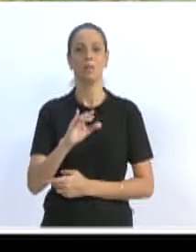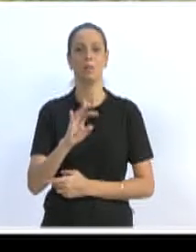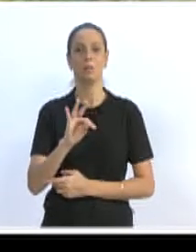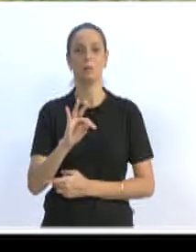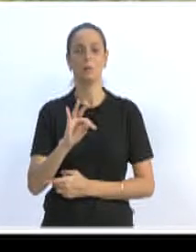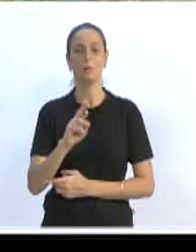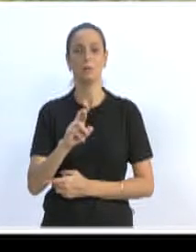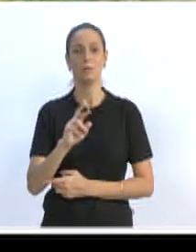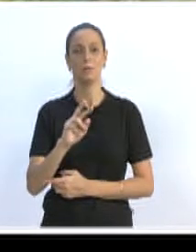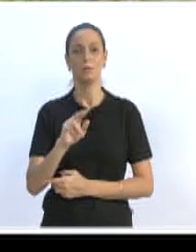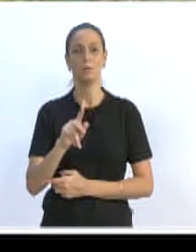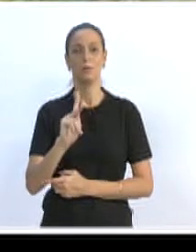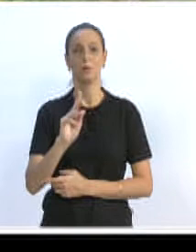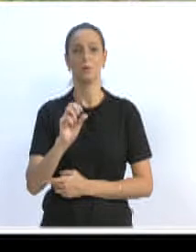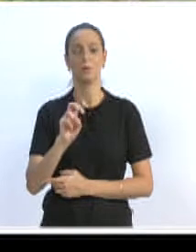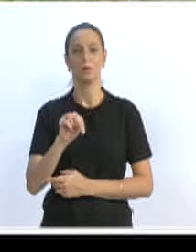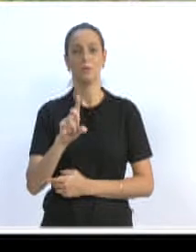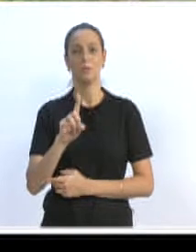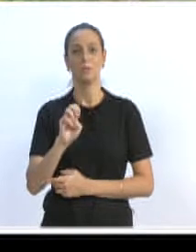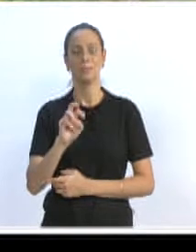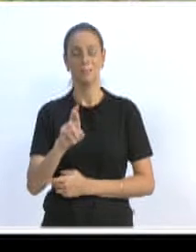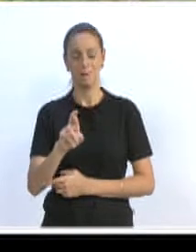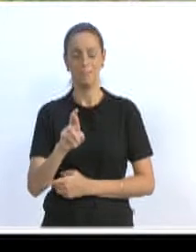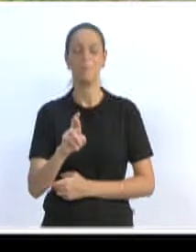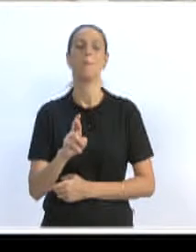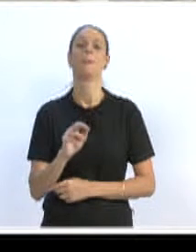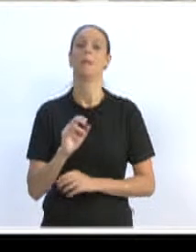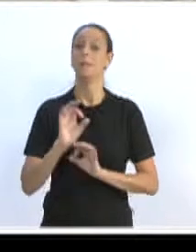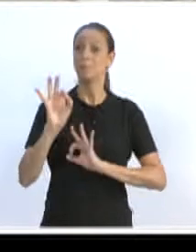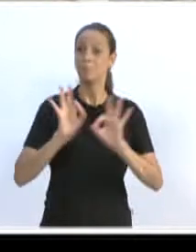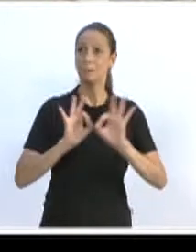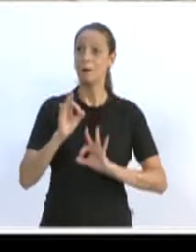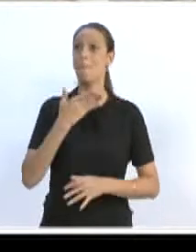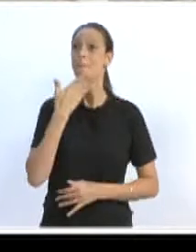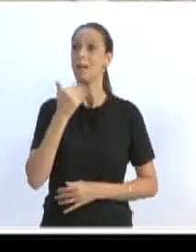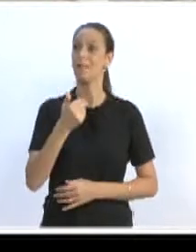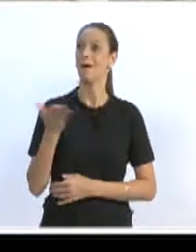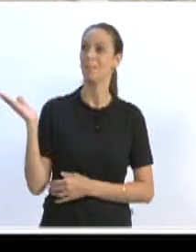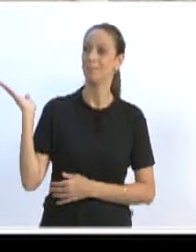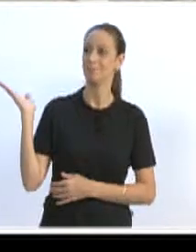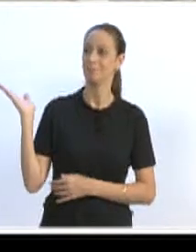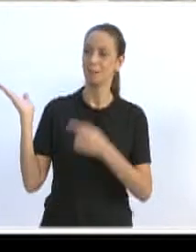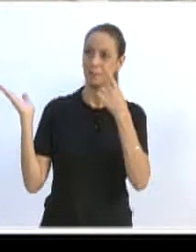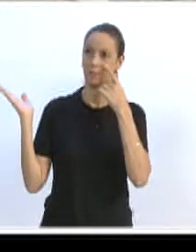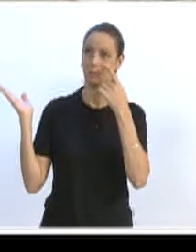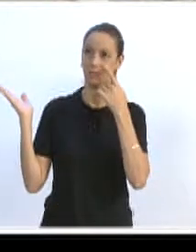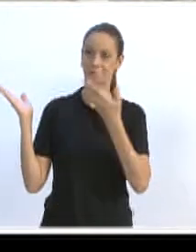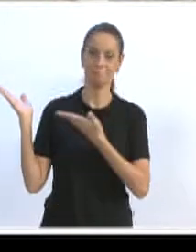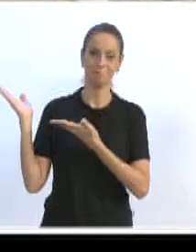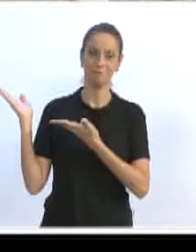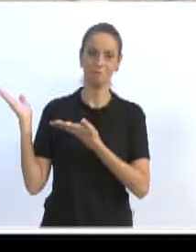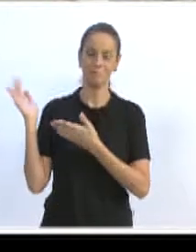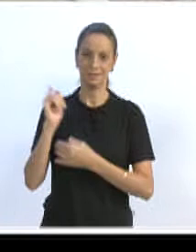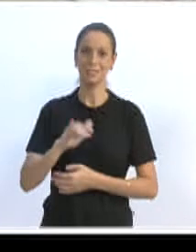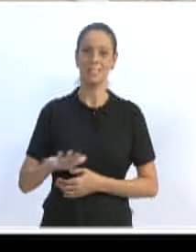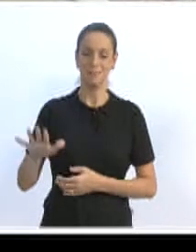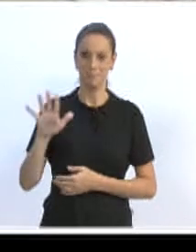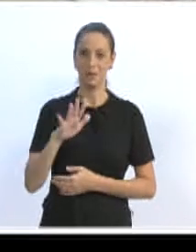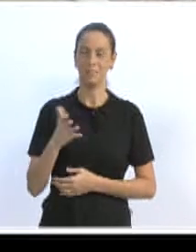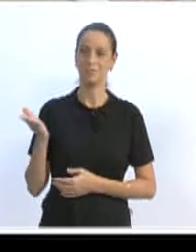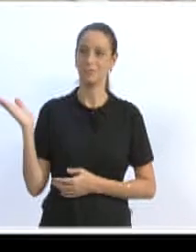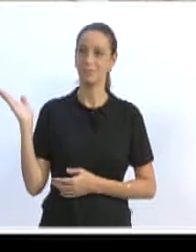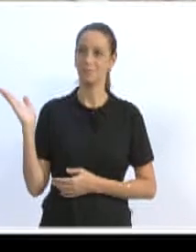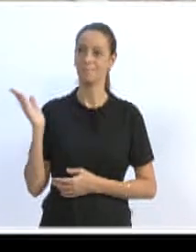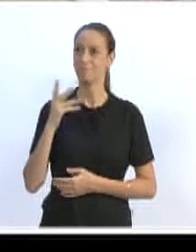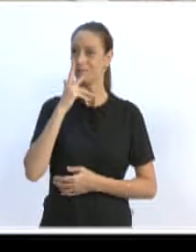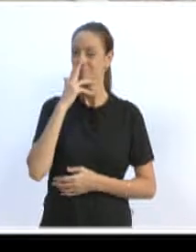em uma totalidade assim dessa forma fica mais fácil identificar se vocês passarem lá talvez aquino no desenho